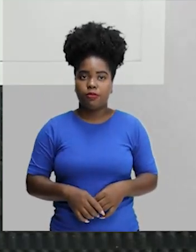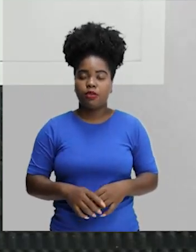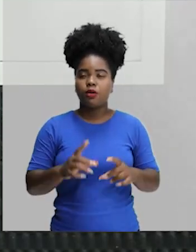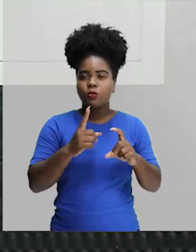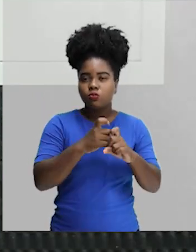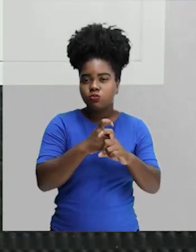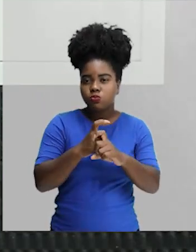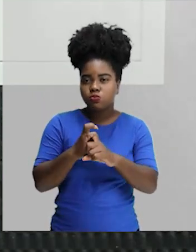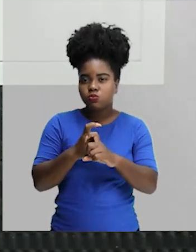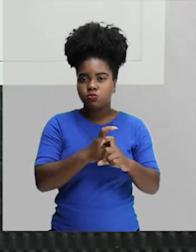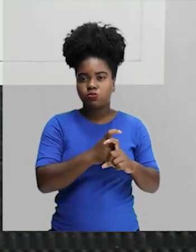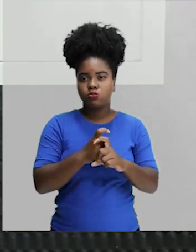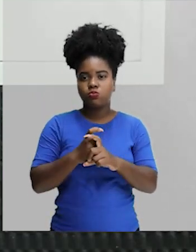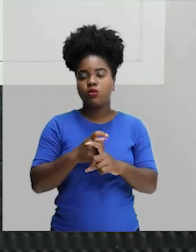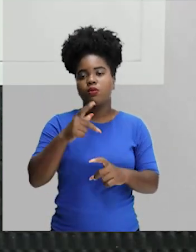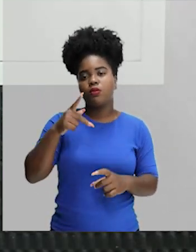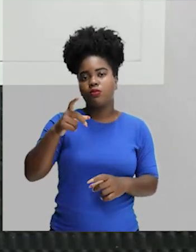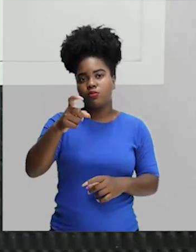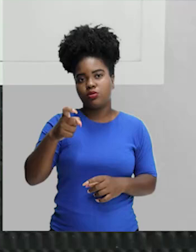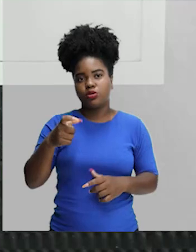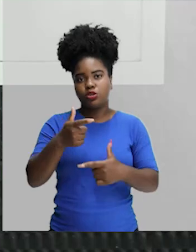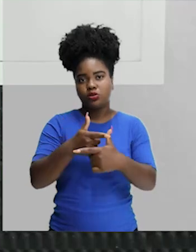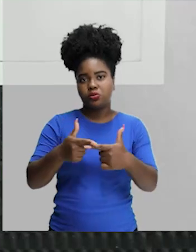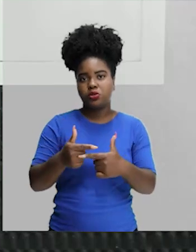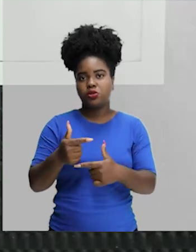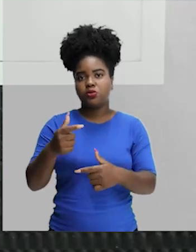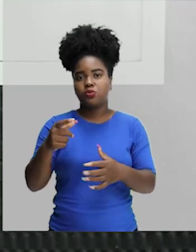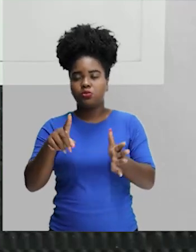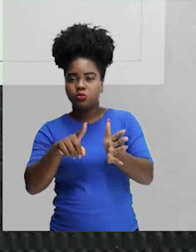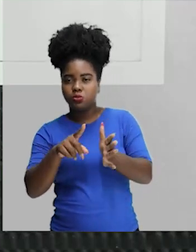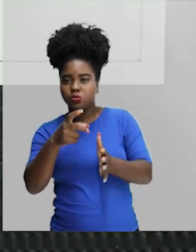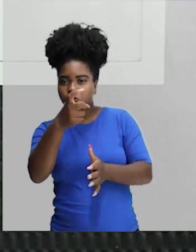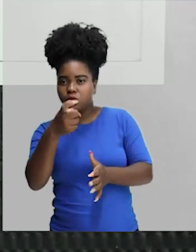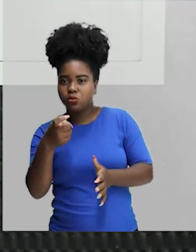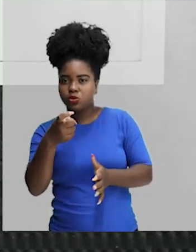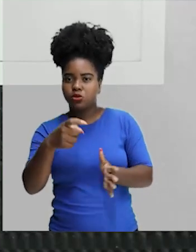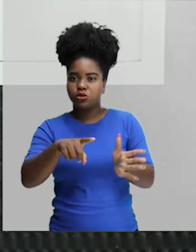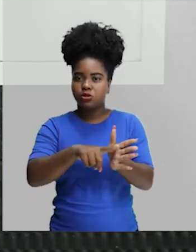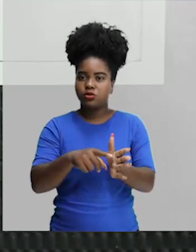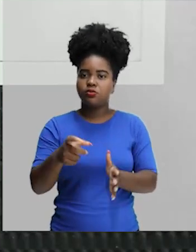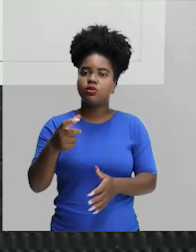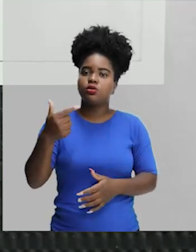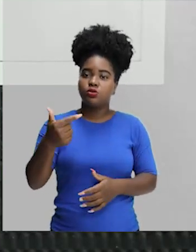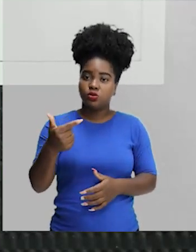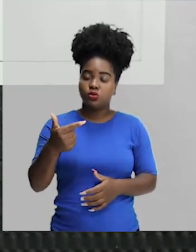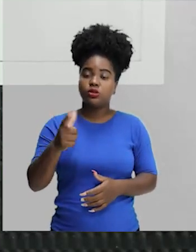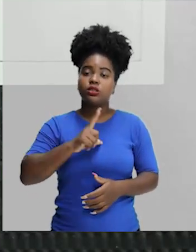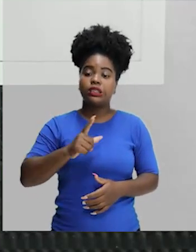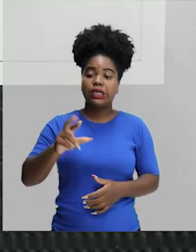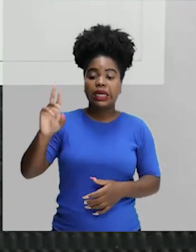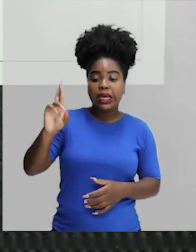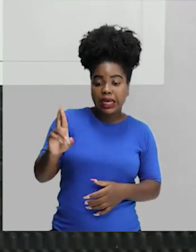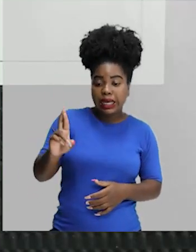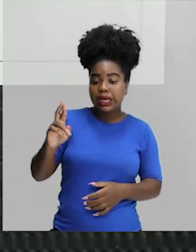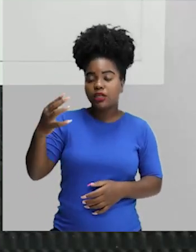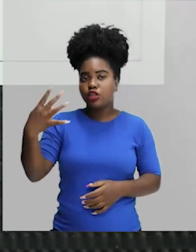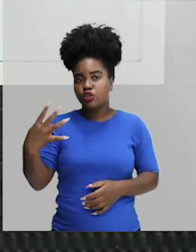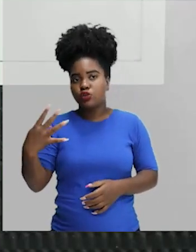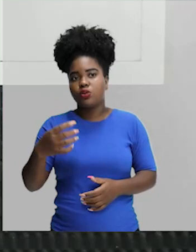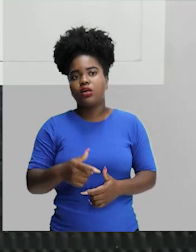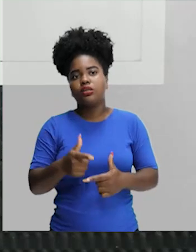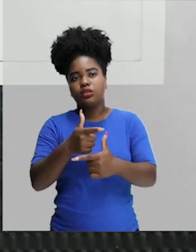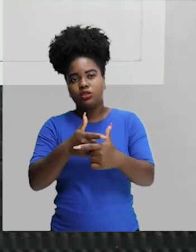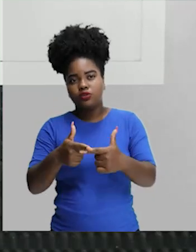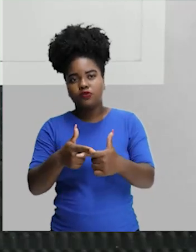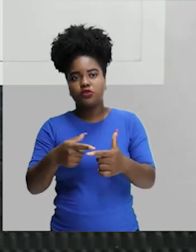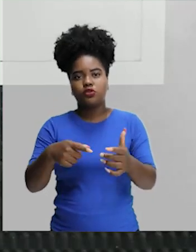Um polinômio px dividido por x menos 2 dá resto 4. E dividido por x menos 5